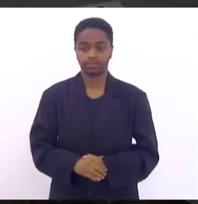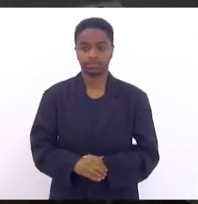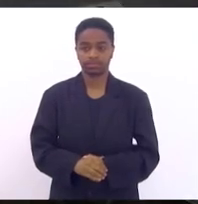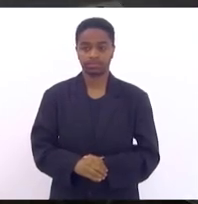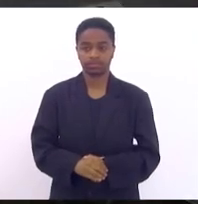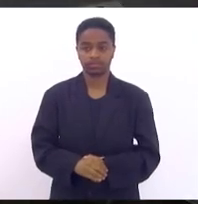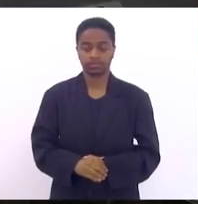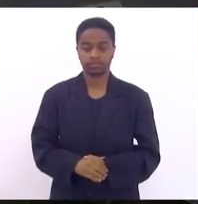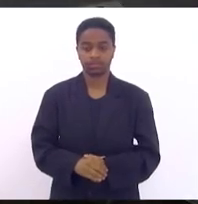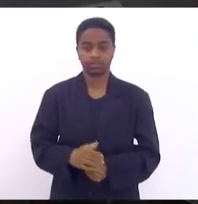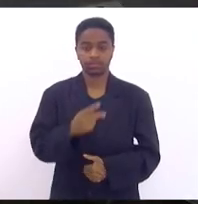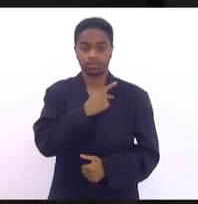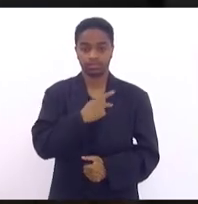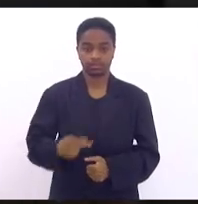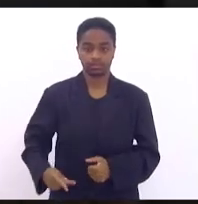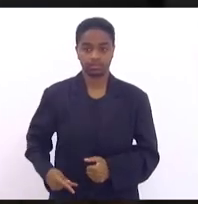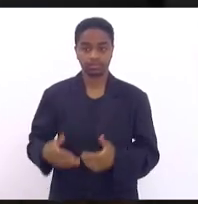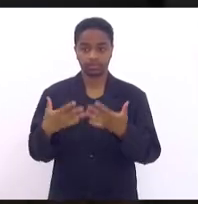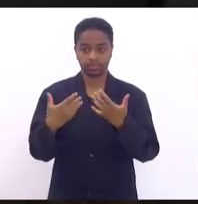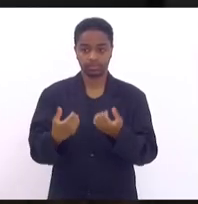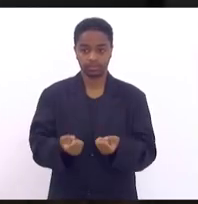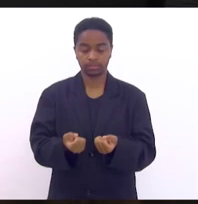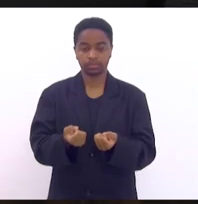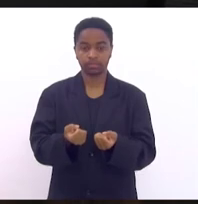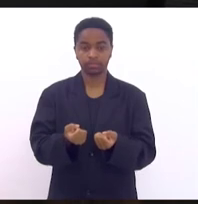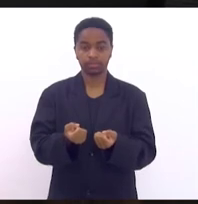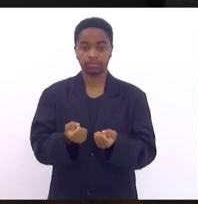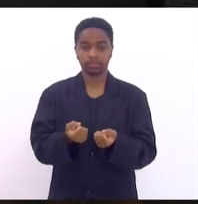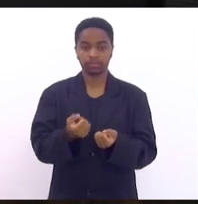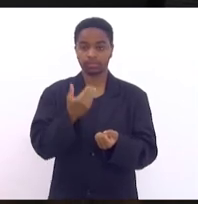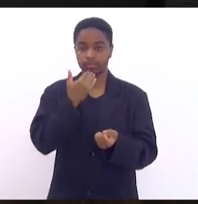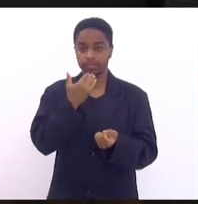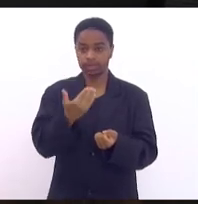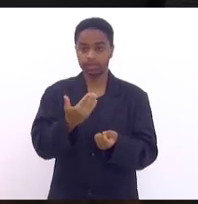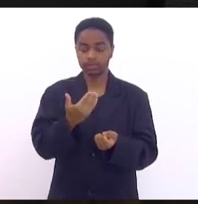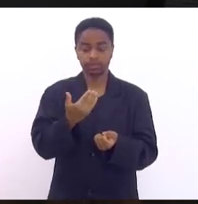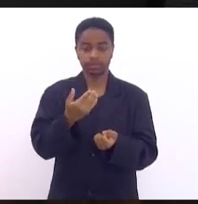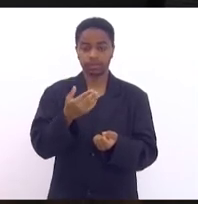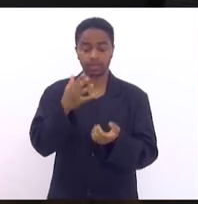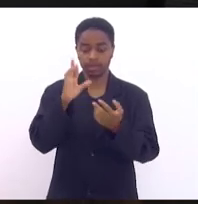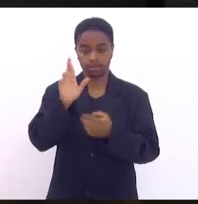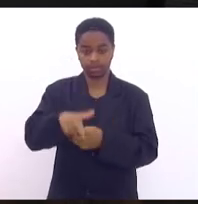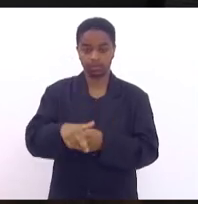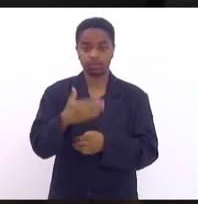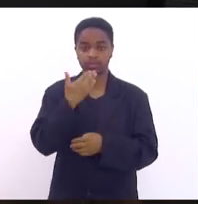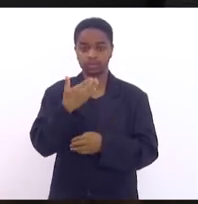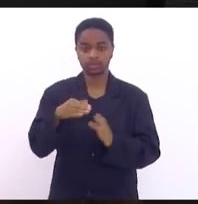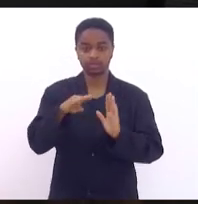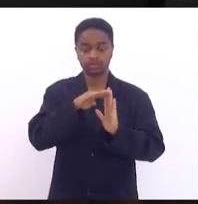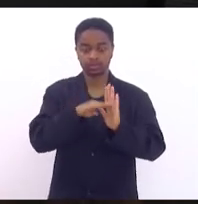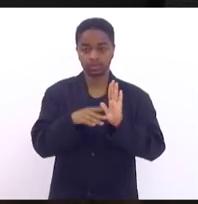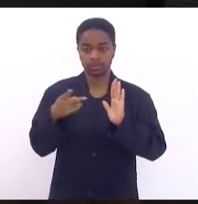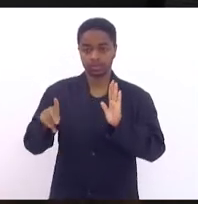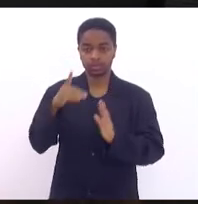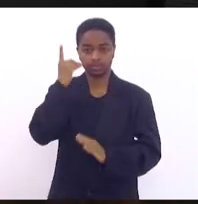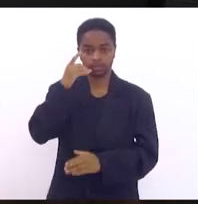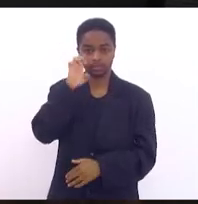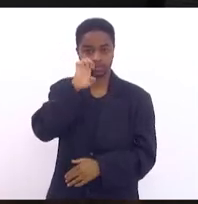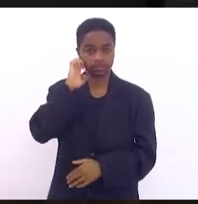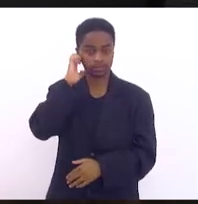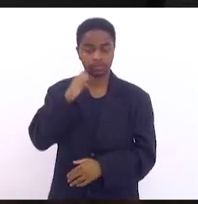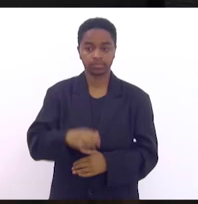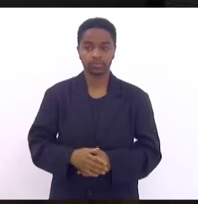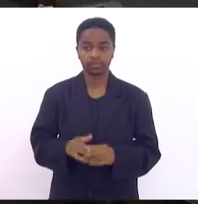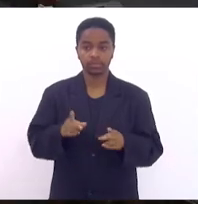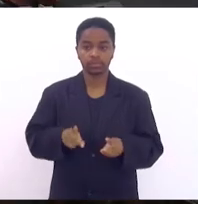A presidência indefere o pedido de plano do deputado Hélio Takimoto. Vamos seguir a sessão. Para emitir parecer pela Comissão de Economia, Indústria e Comércio, deputado Anderson